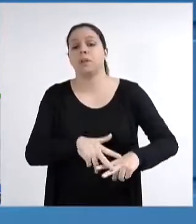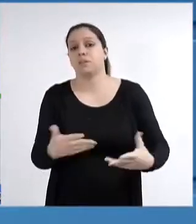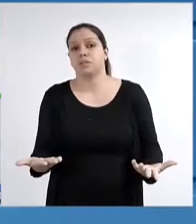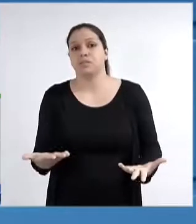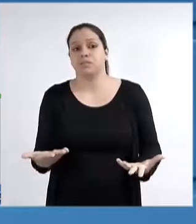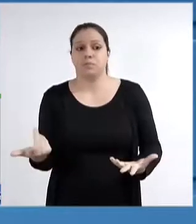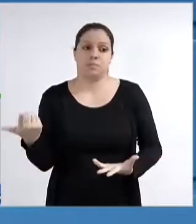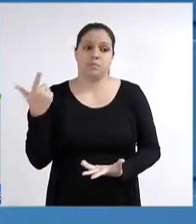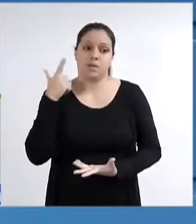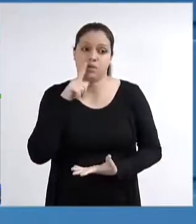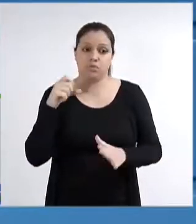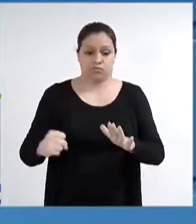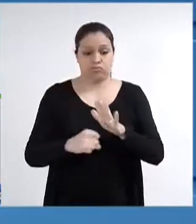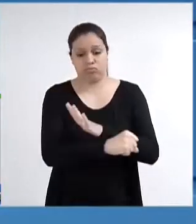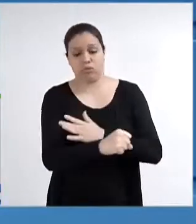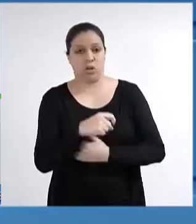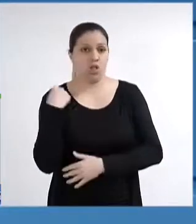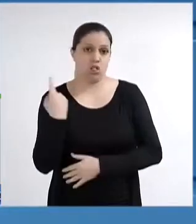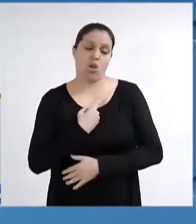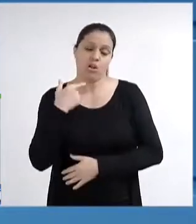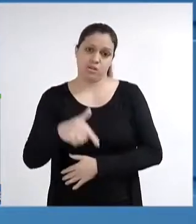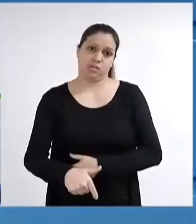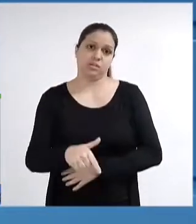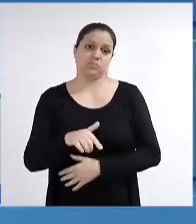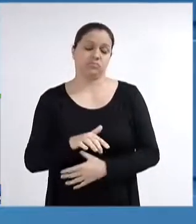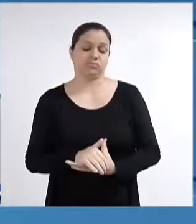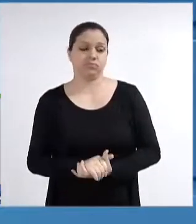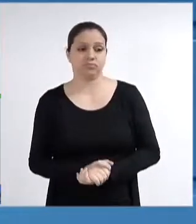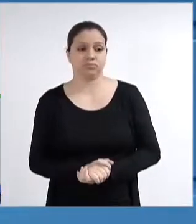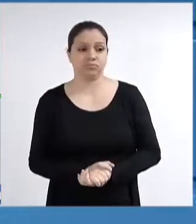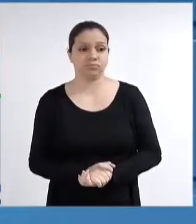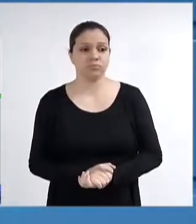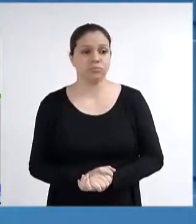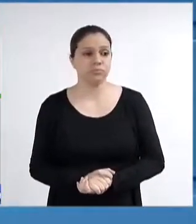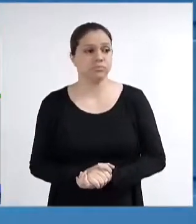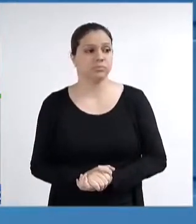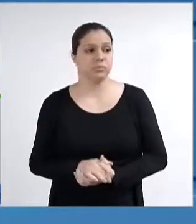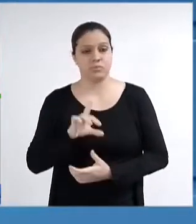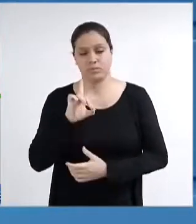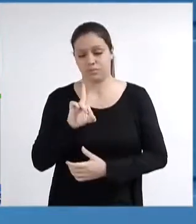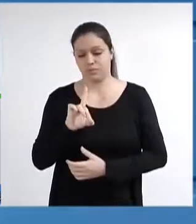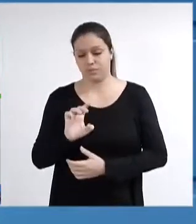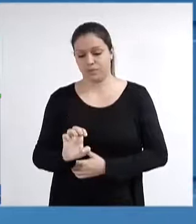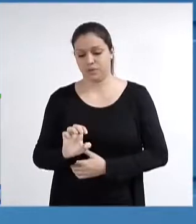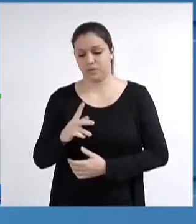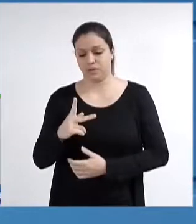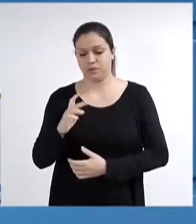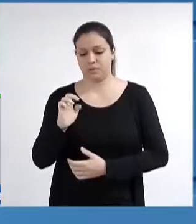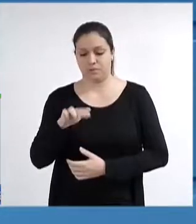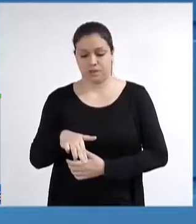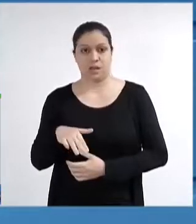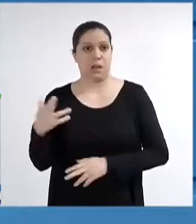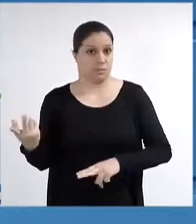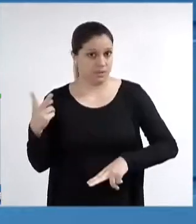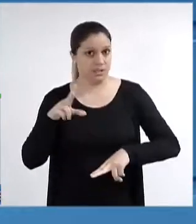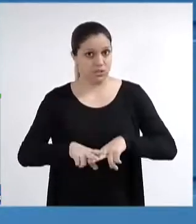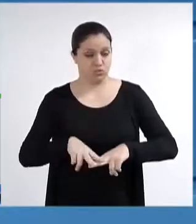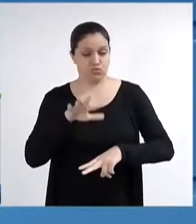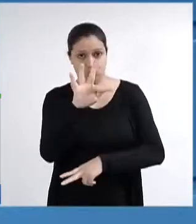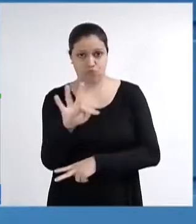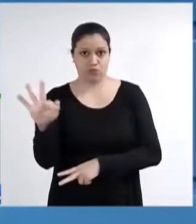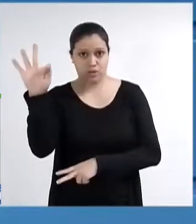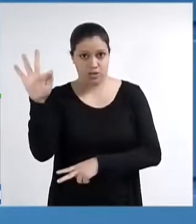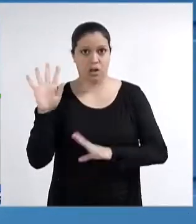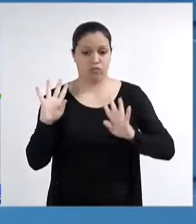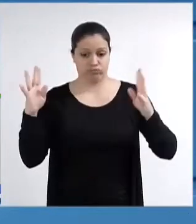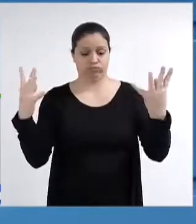desocupar um pouco os nossos presídios. Mas, paz, Vossa Excelência, o DEPEN, que é o presídio federal, e que